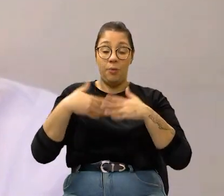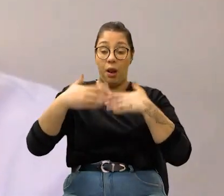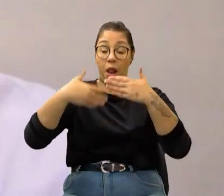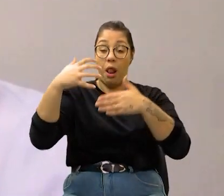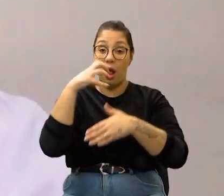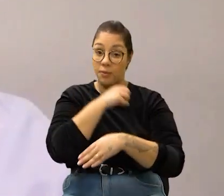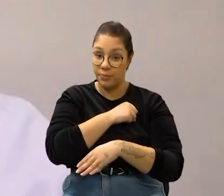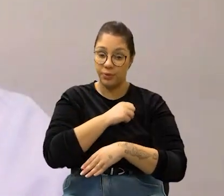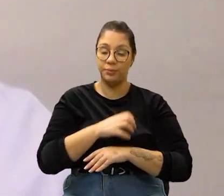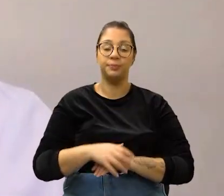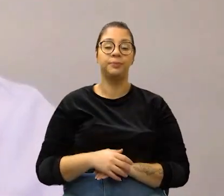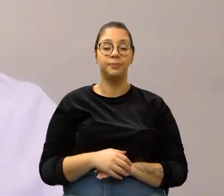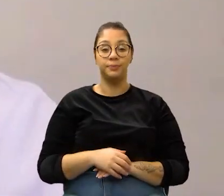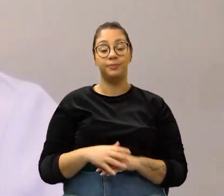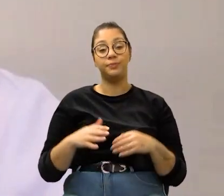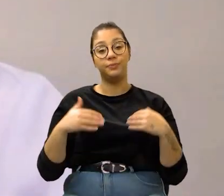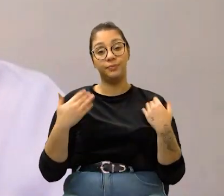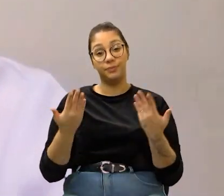muito rápido.